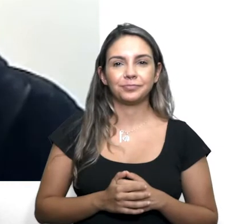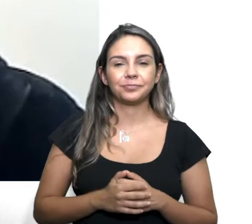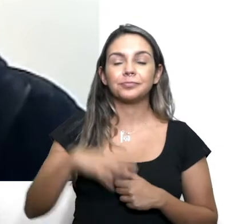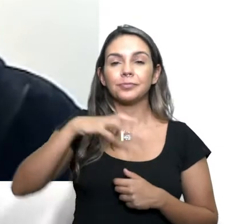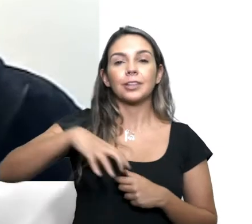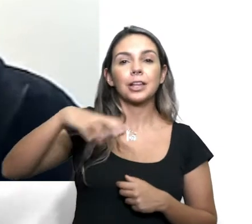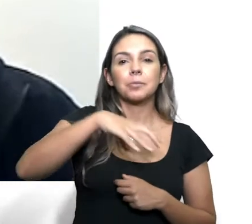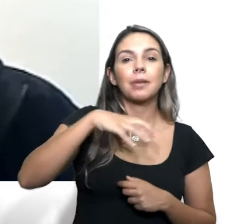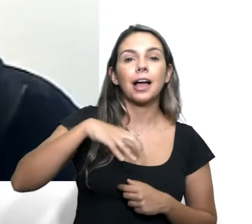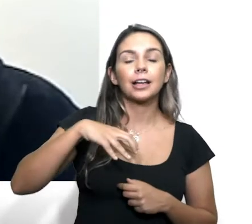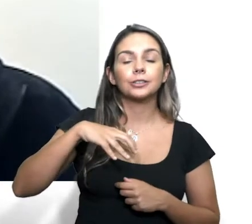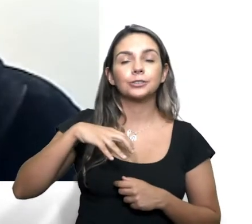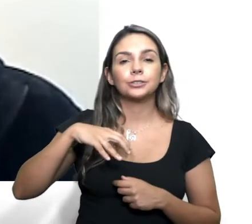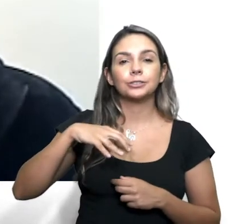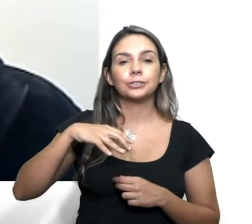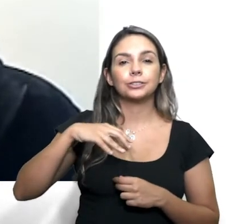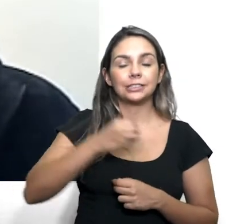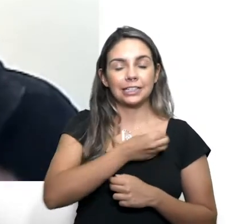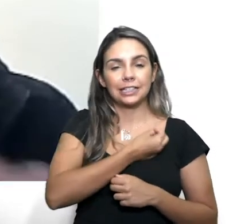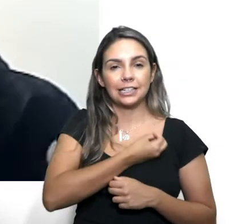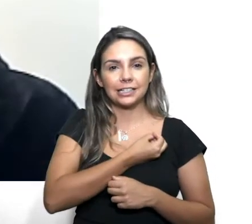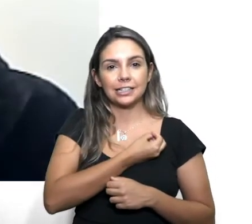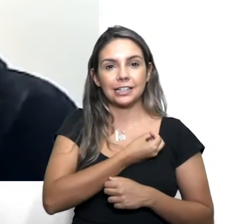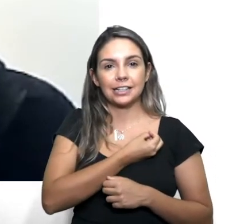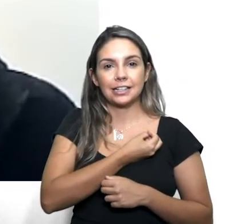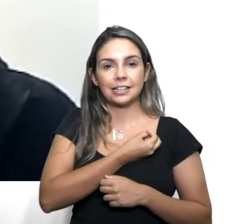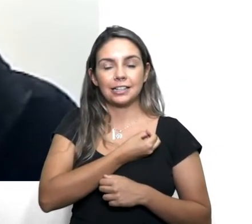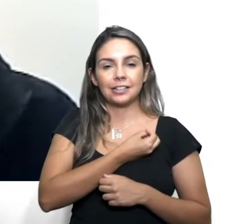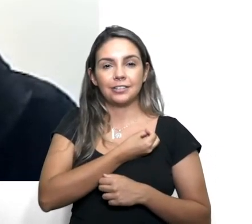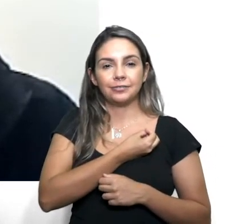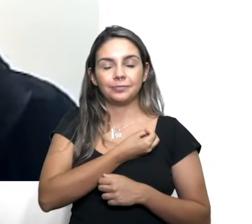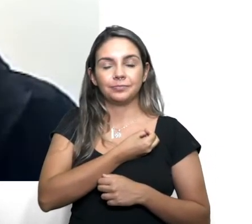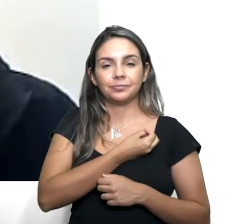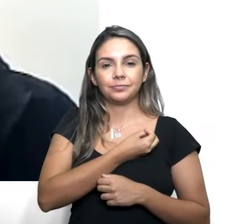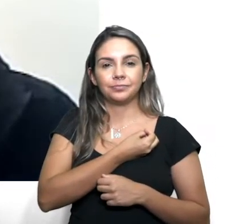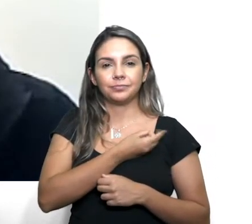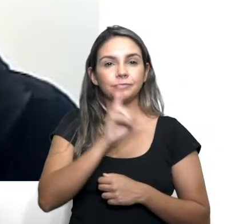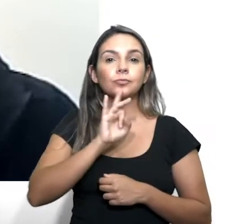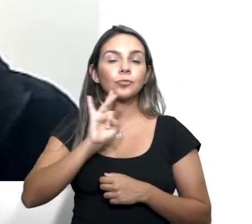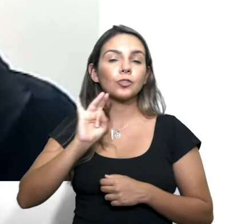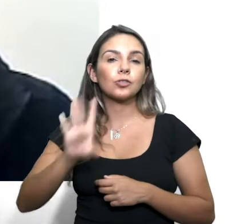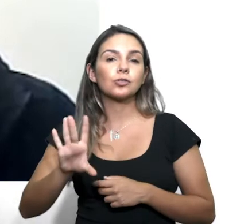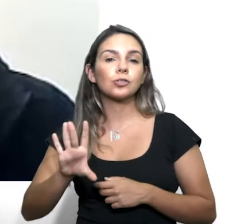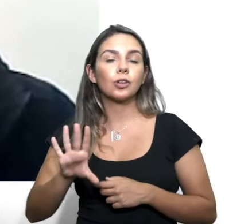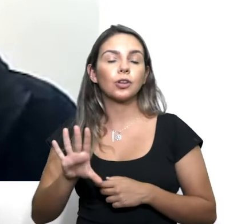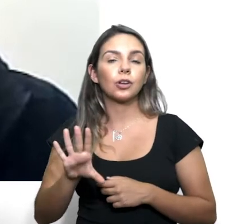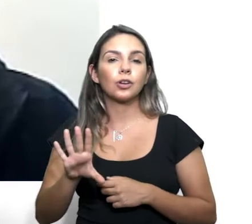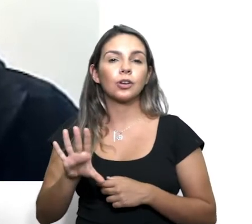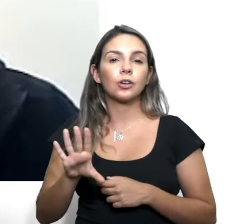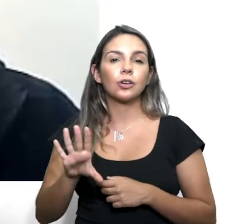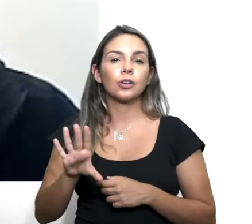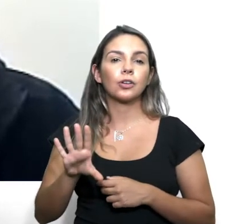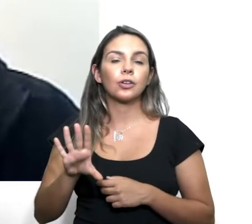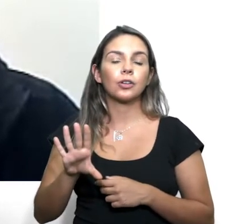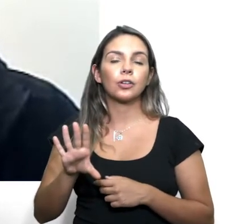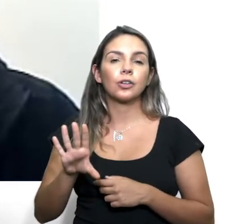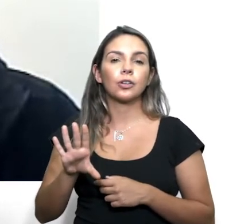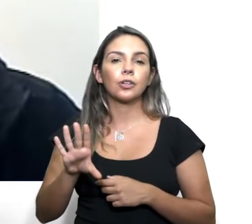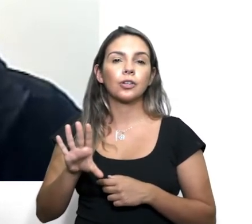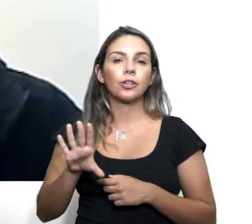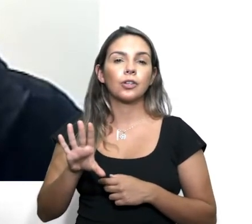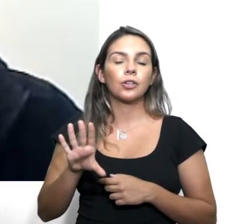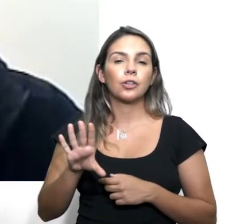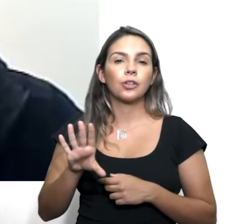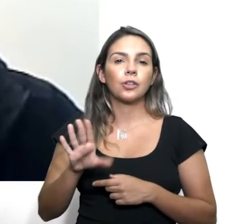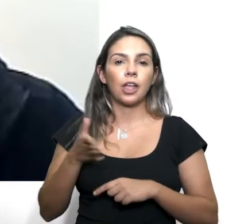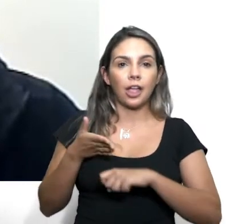bairro de resistência à estupidez, não é? Aqui não é resistência